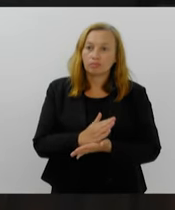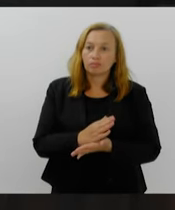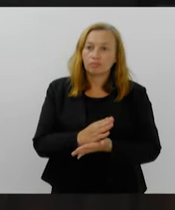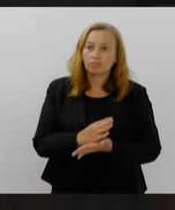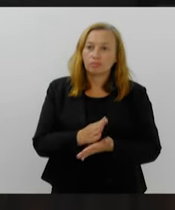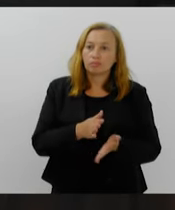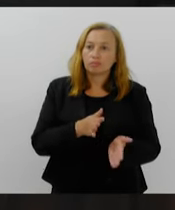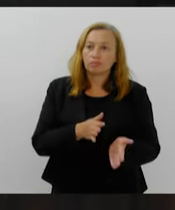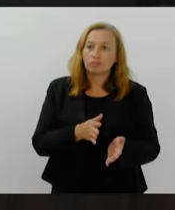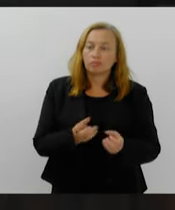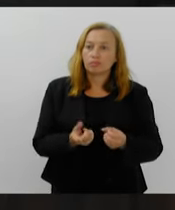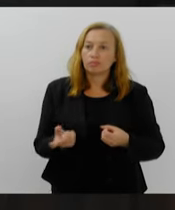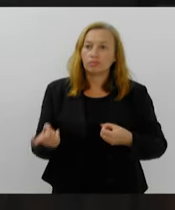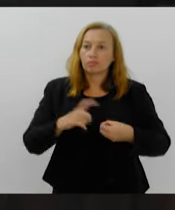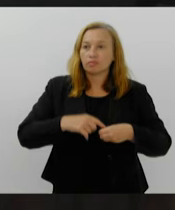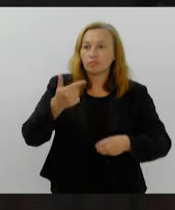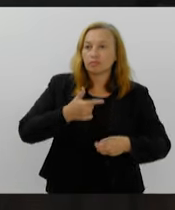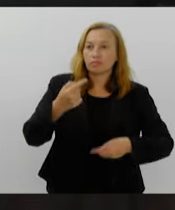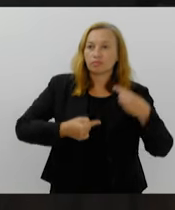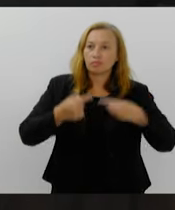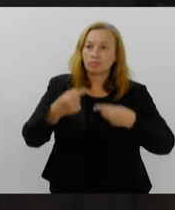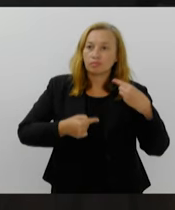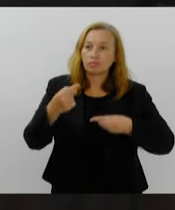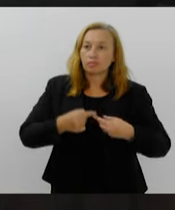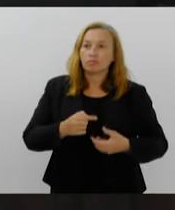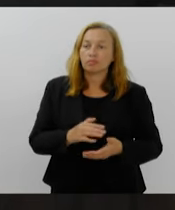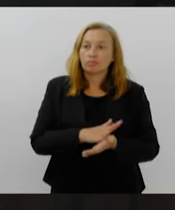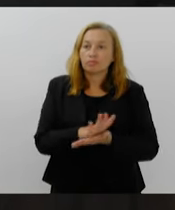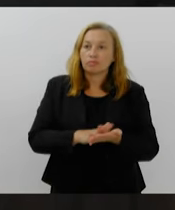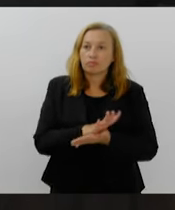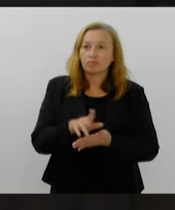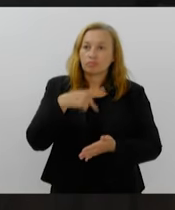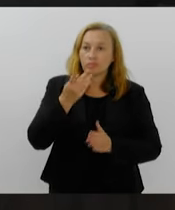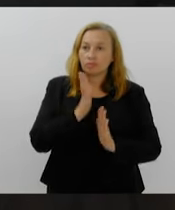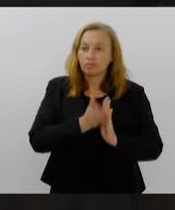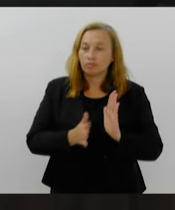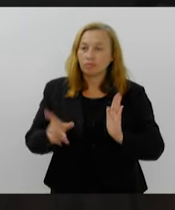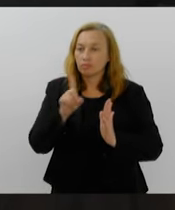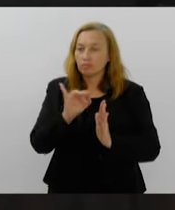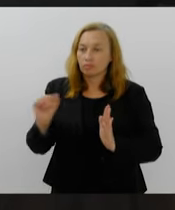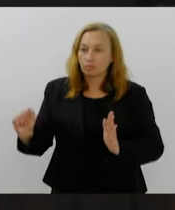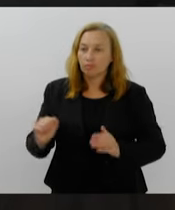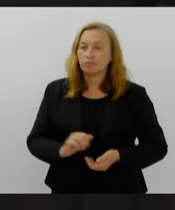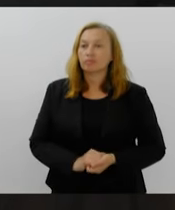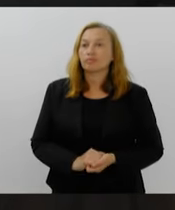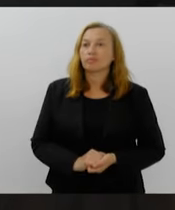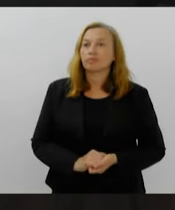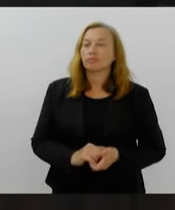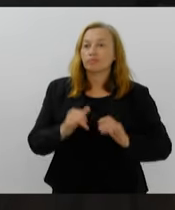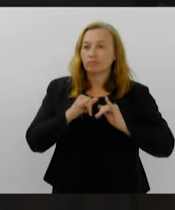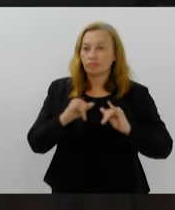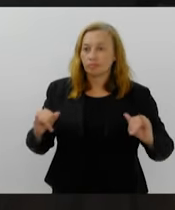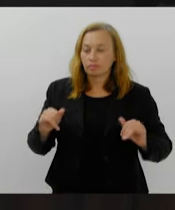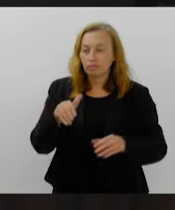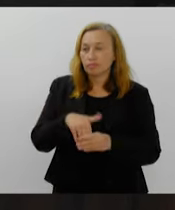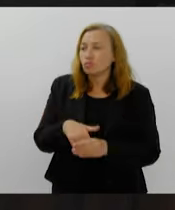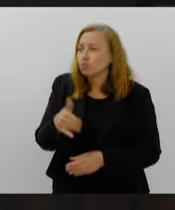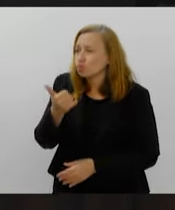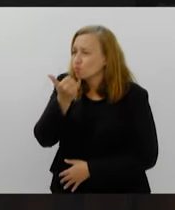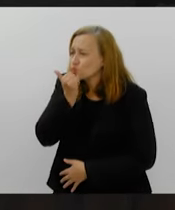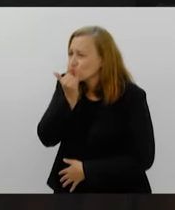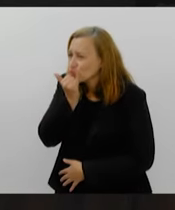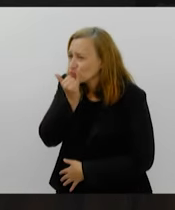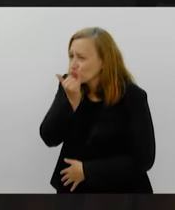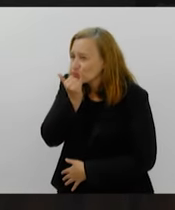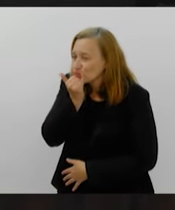redação do vencido paraa segunda discussão nada mais havendo a tratar na ord tem do dia deputada perdão